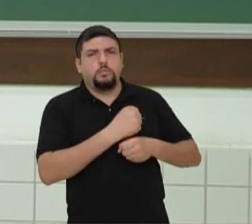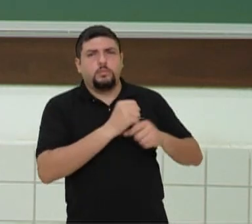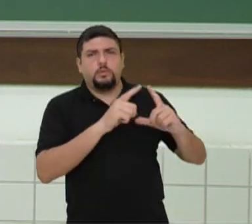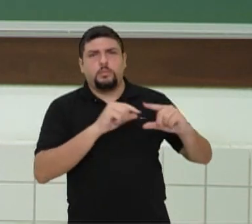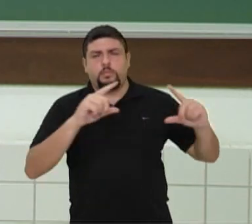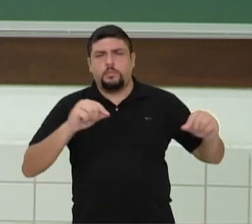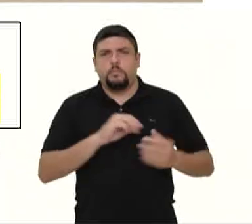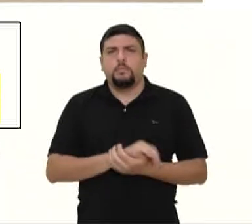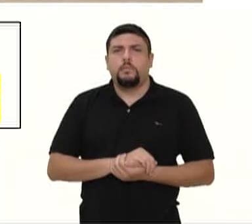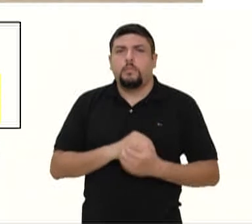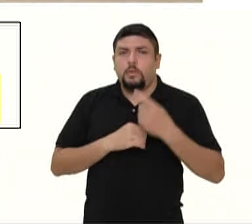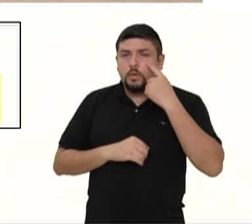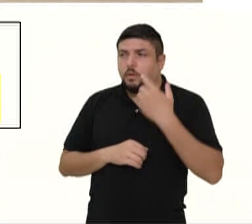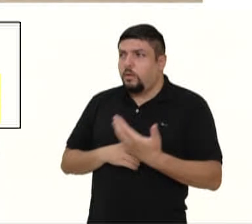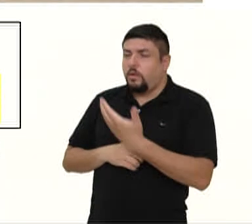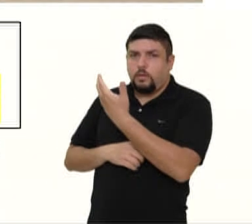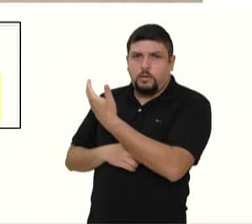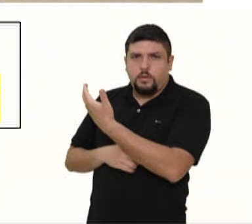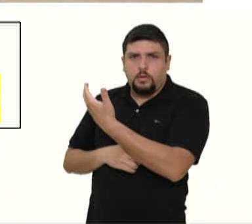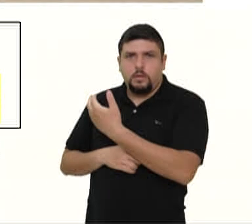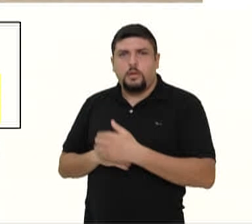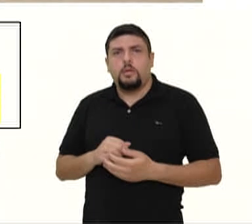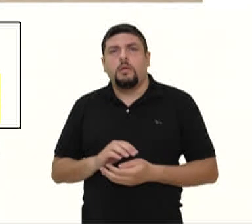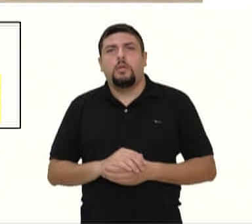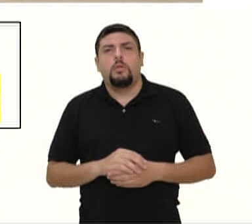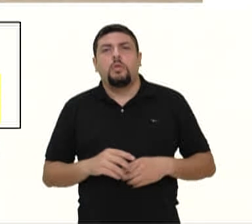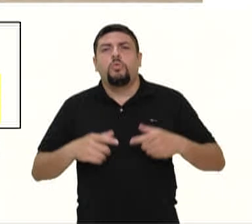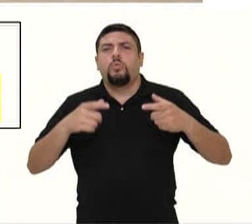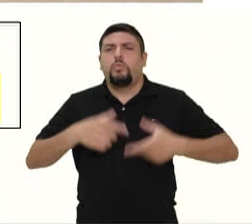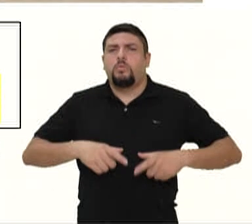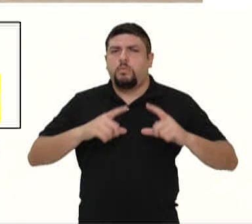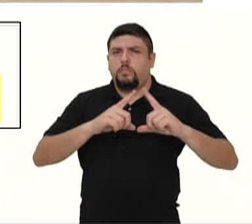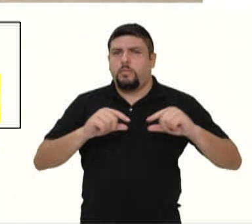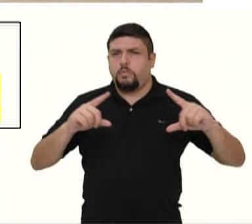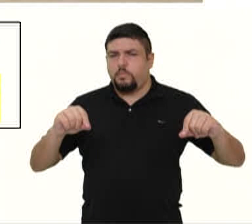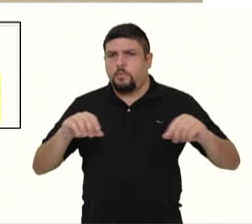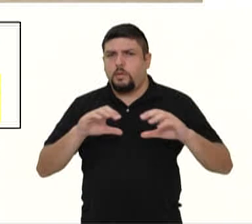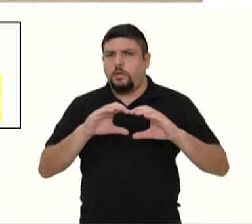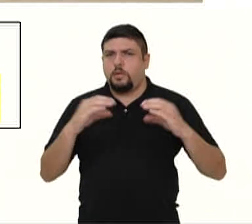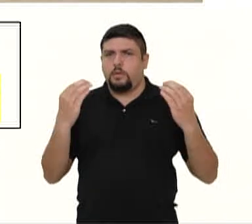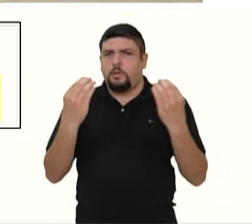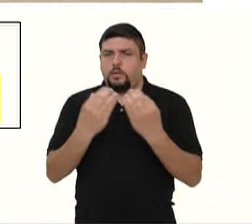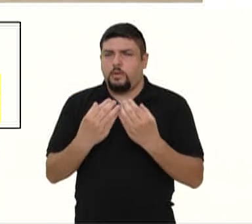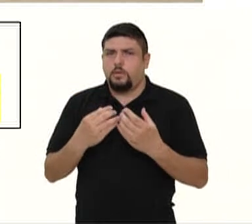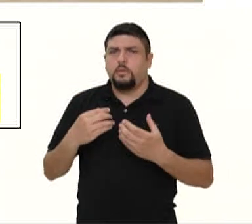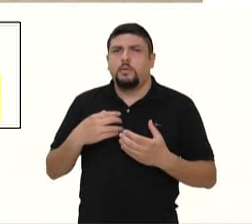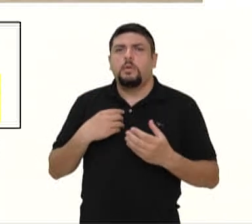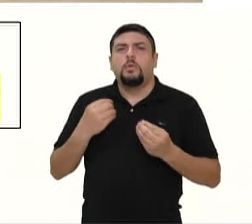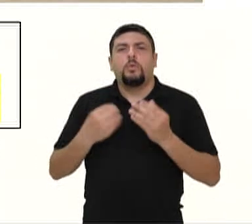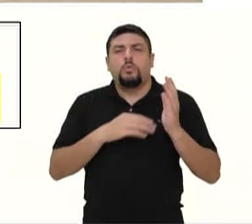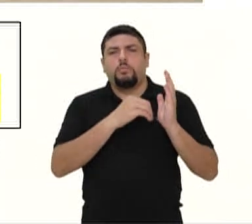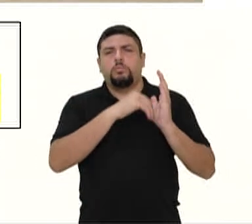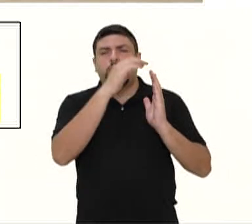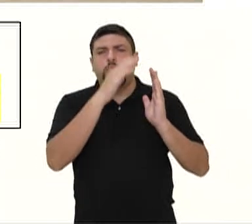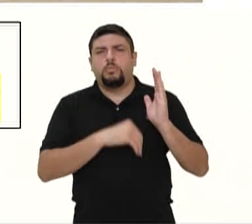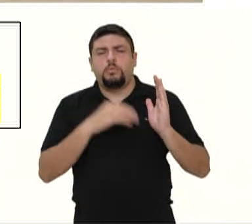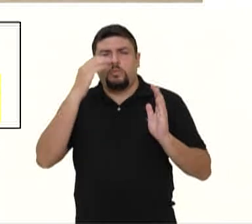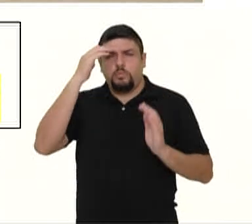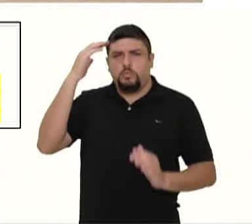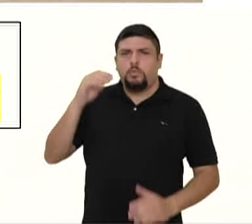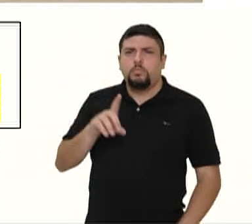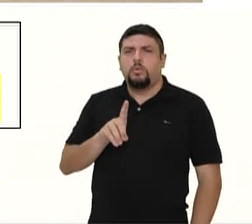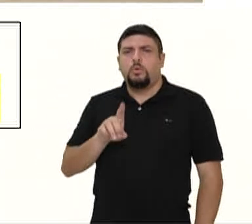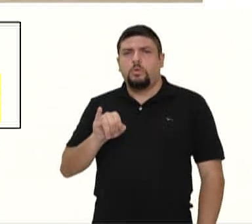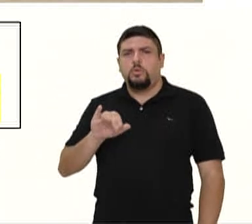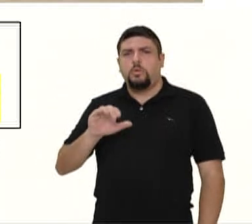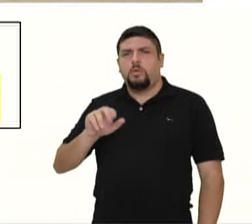está ali no Salão Verde da Câmara dos Deputados, em Brasília, desenhado, pintado por Di Cavalcanti. Também